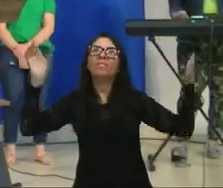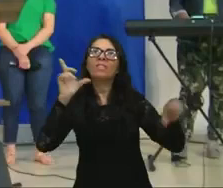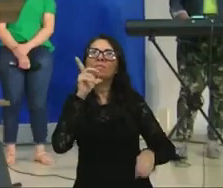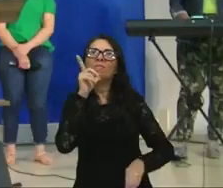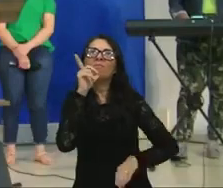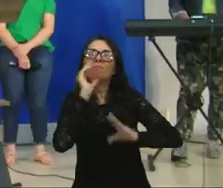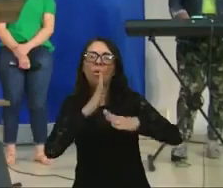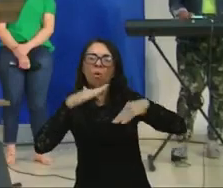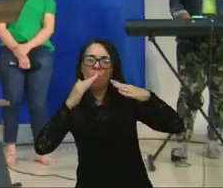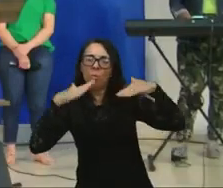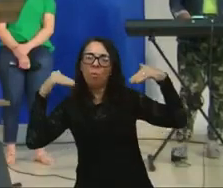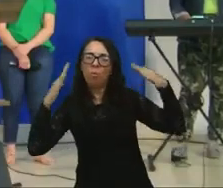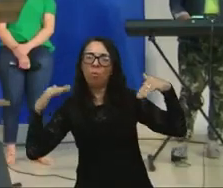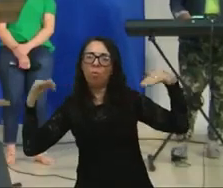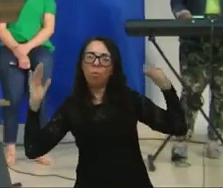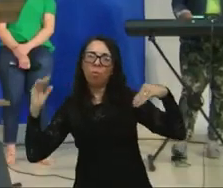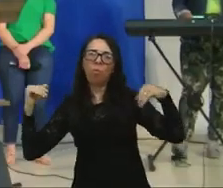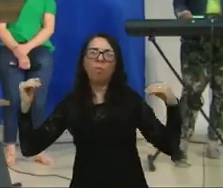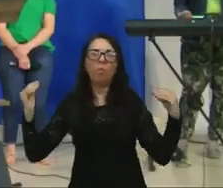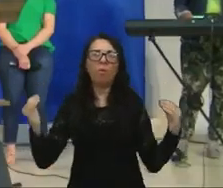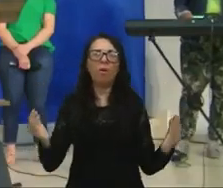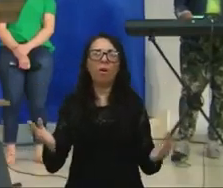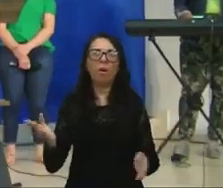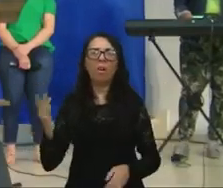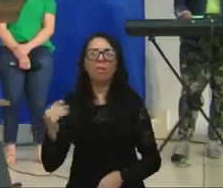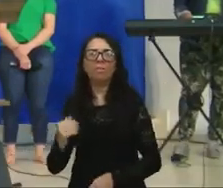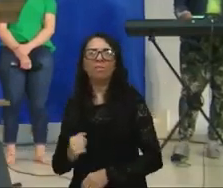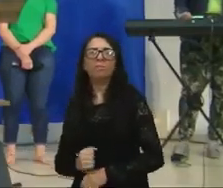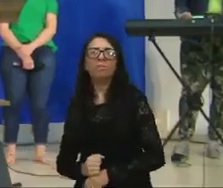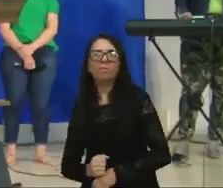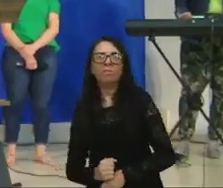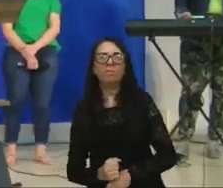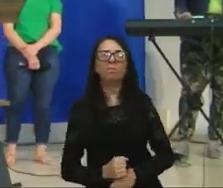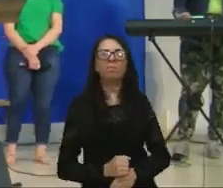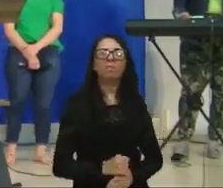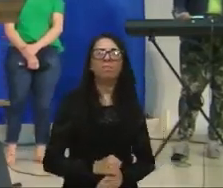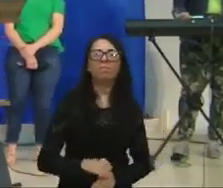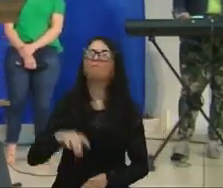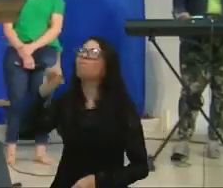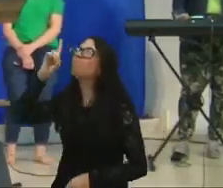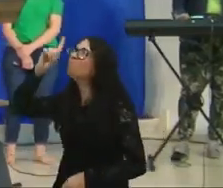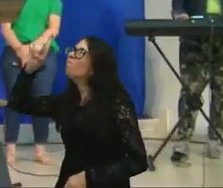fez do céu teu palácio,